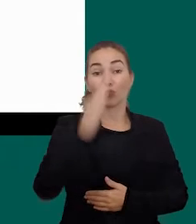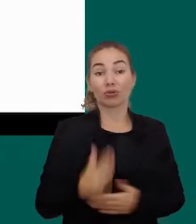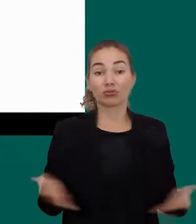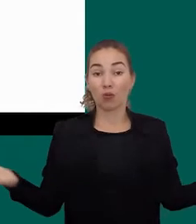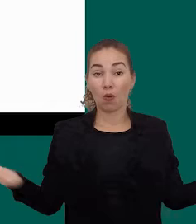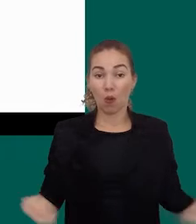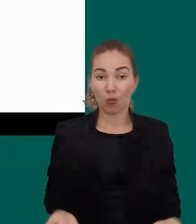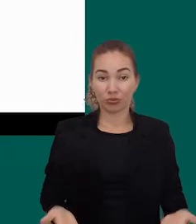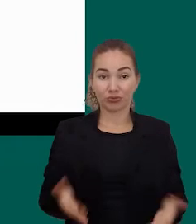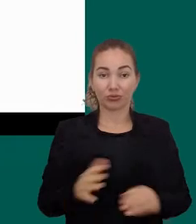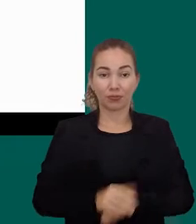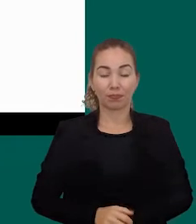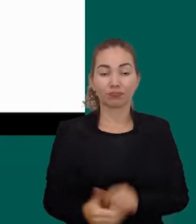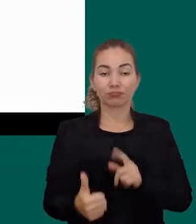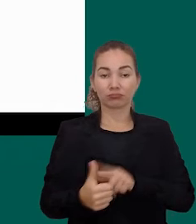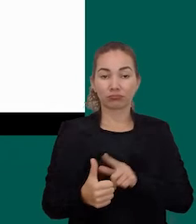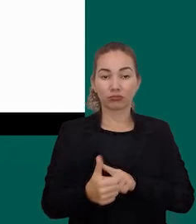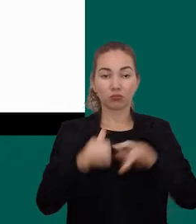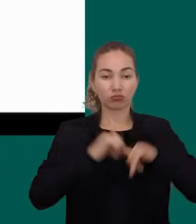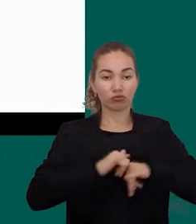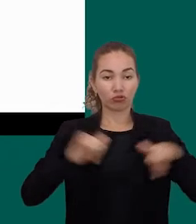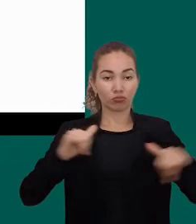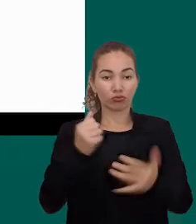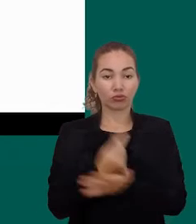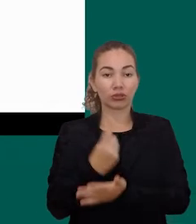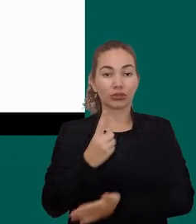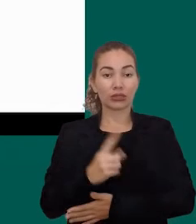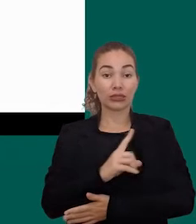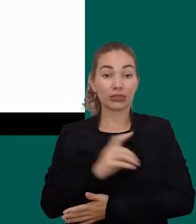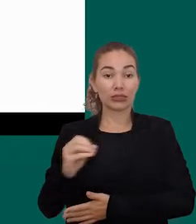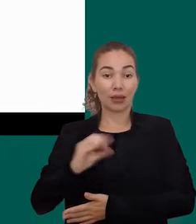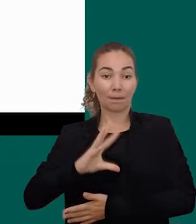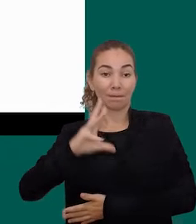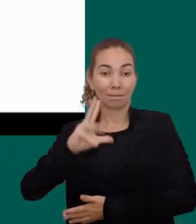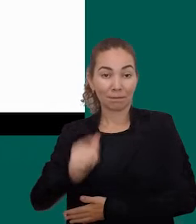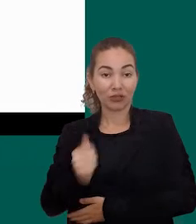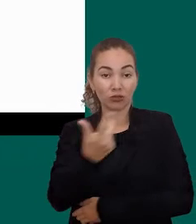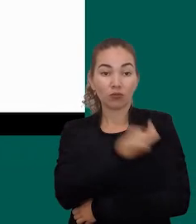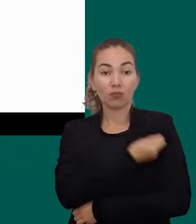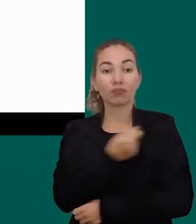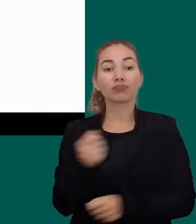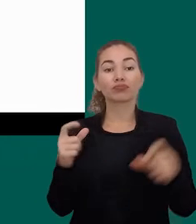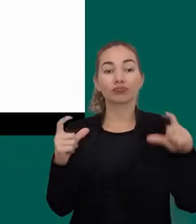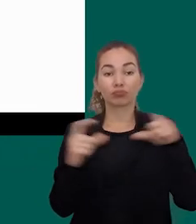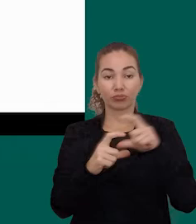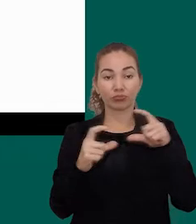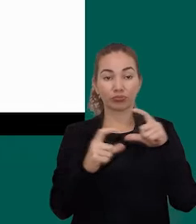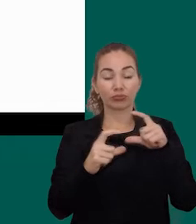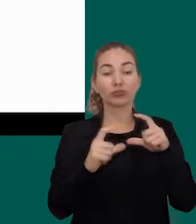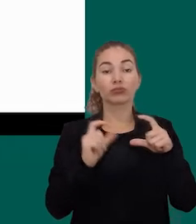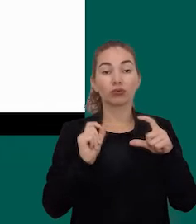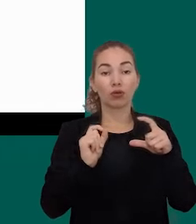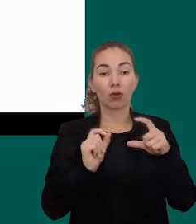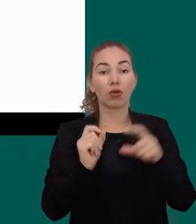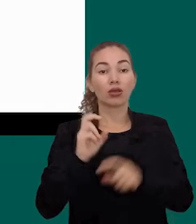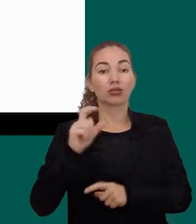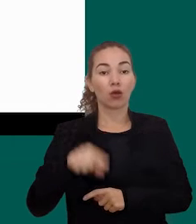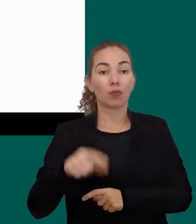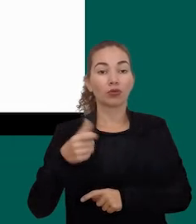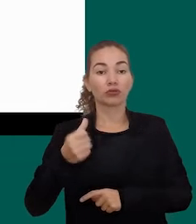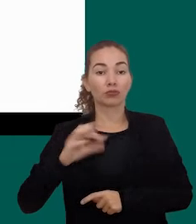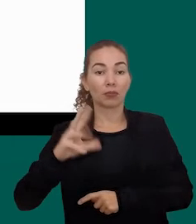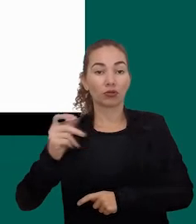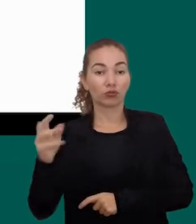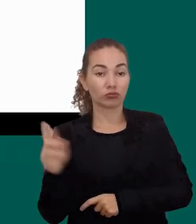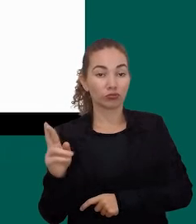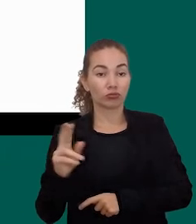hoje. Primeiro, o anúncio da aquisição de 100 milhões da vacina Pfizer, no custo de 5,6 bilhões de reais. Um